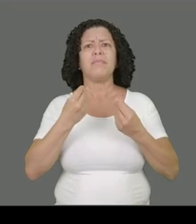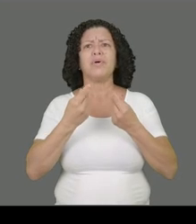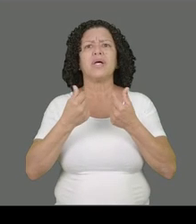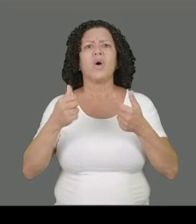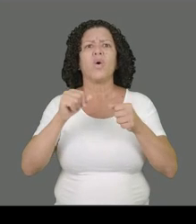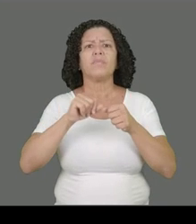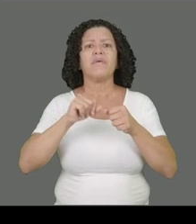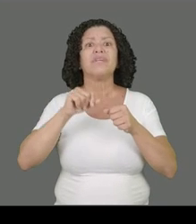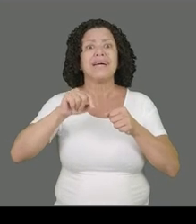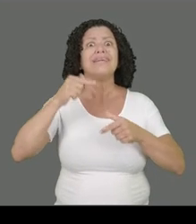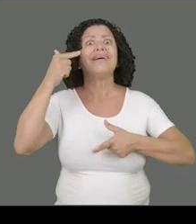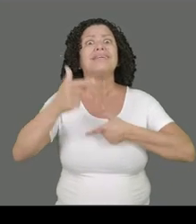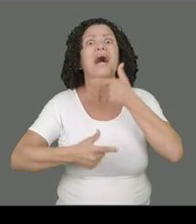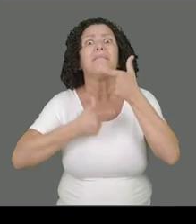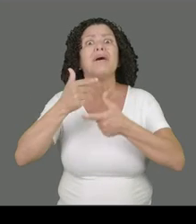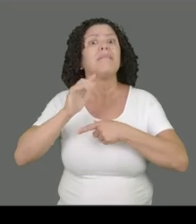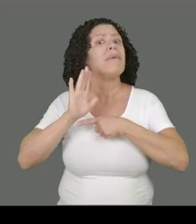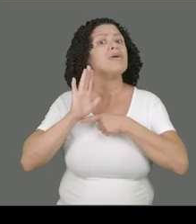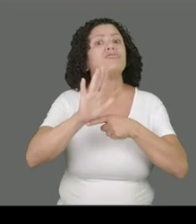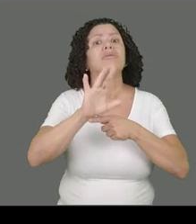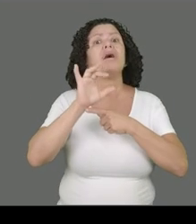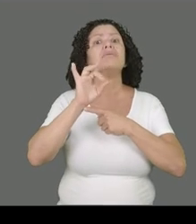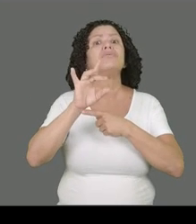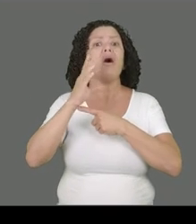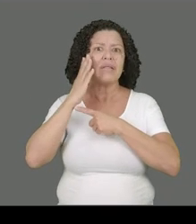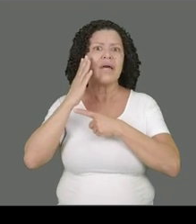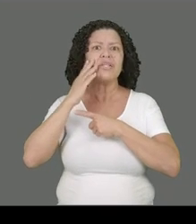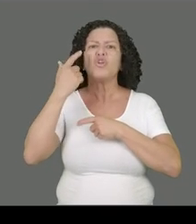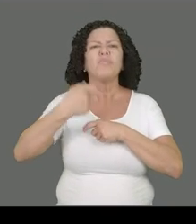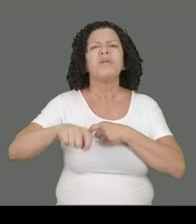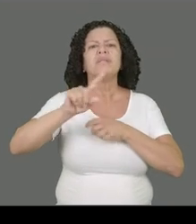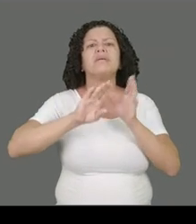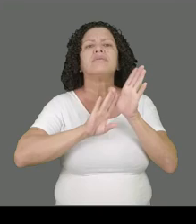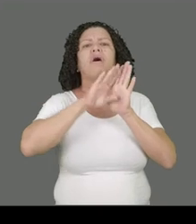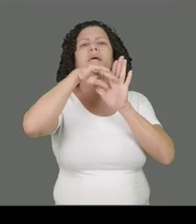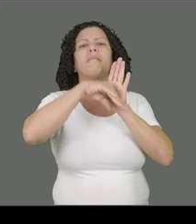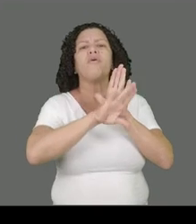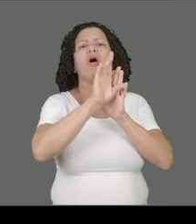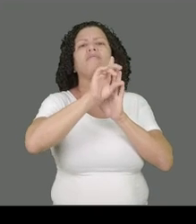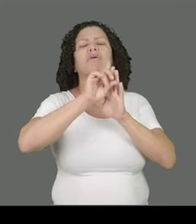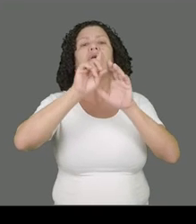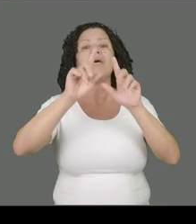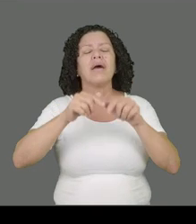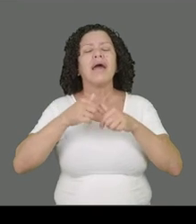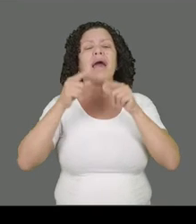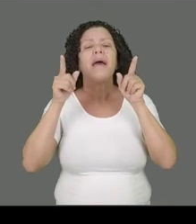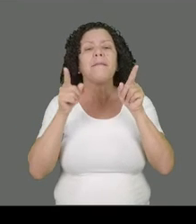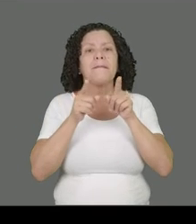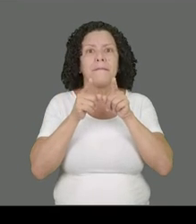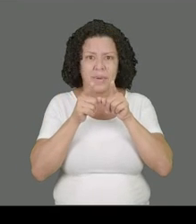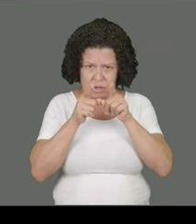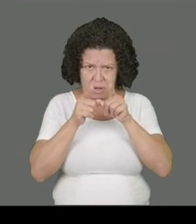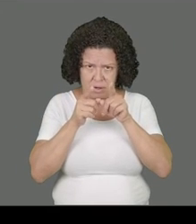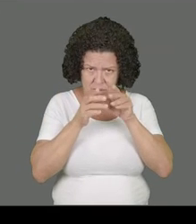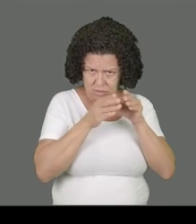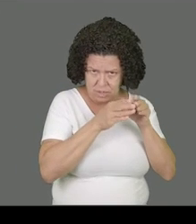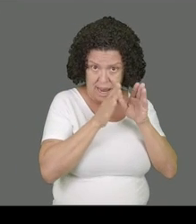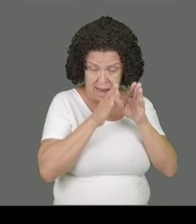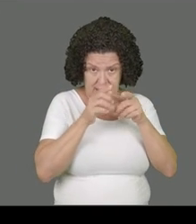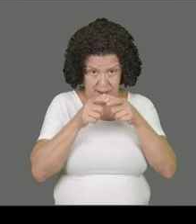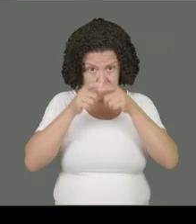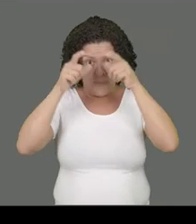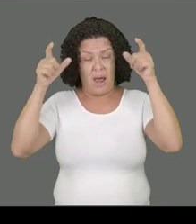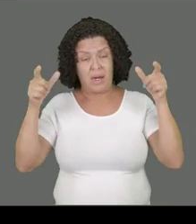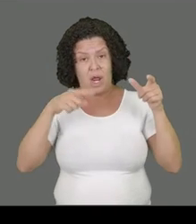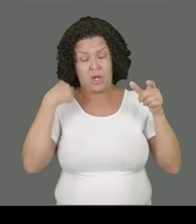lapidar nas suas almas, estão aqui a trabalho para ajudar a todos nós. Mas isso é uma minoria. A